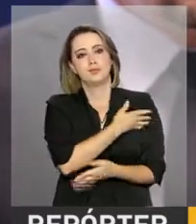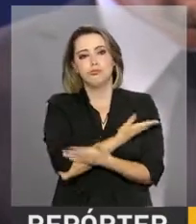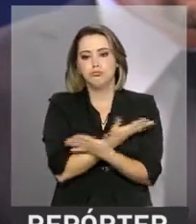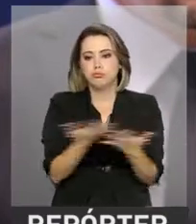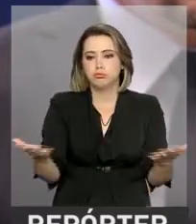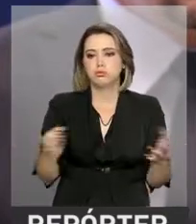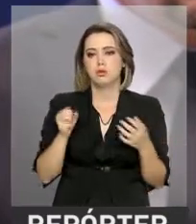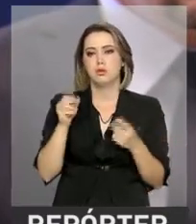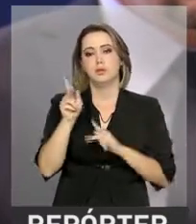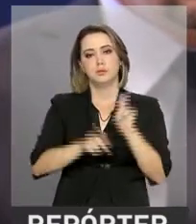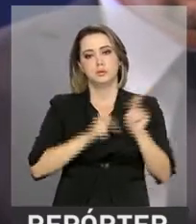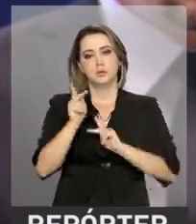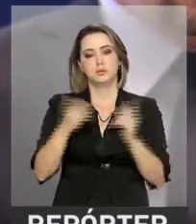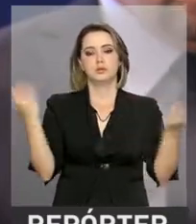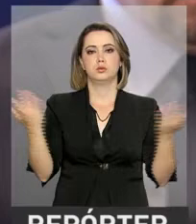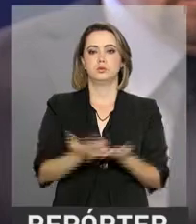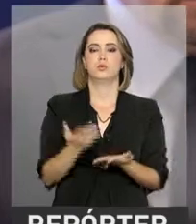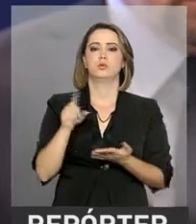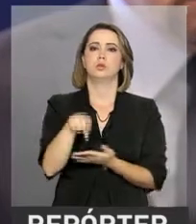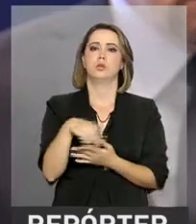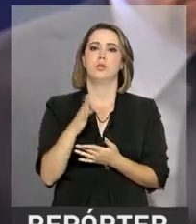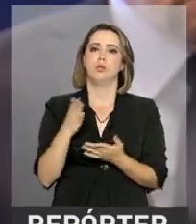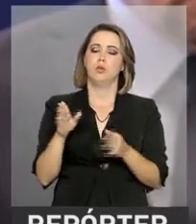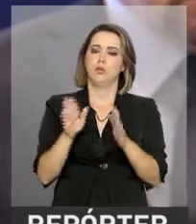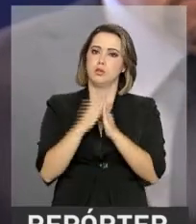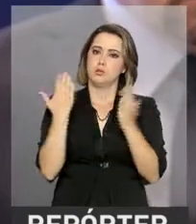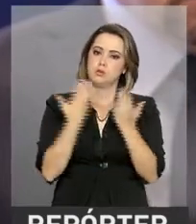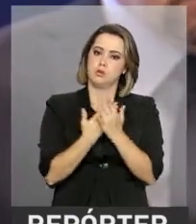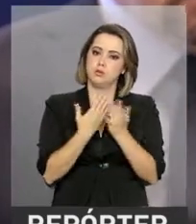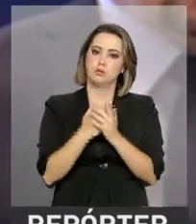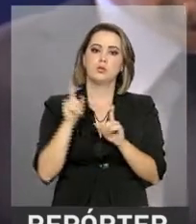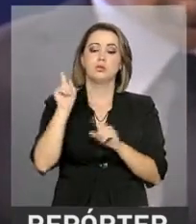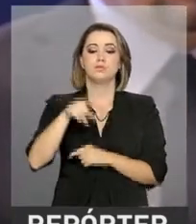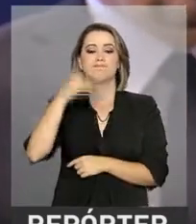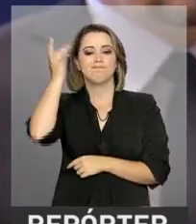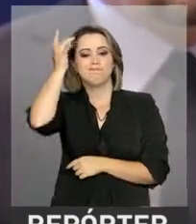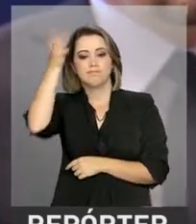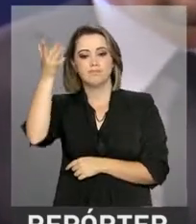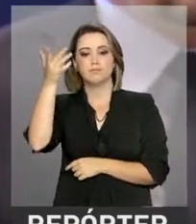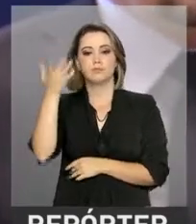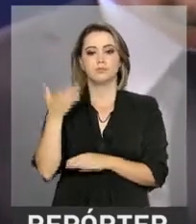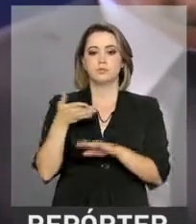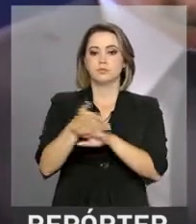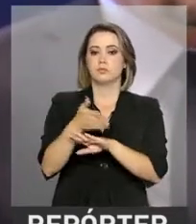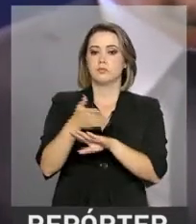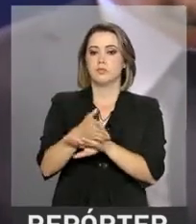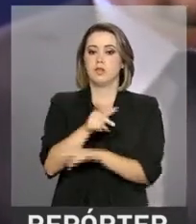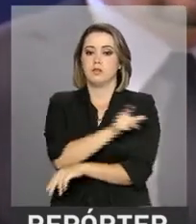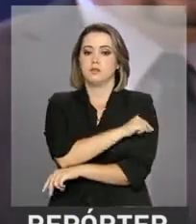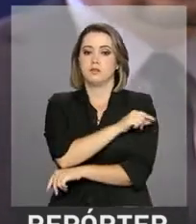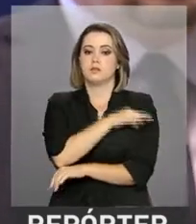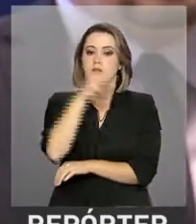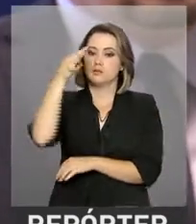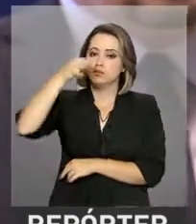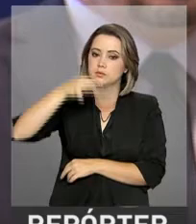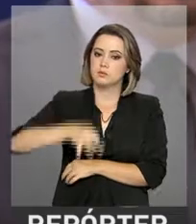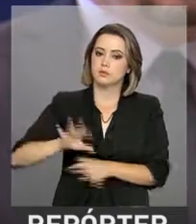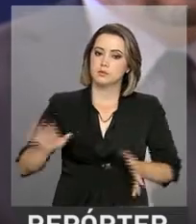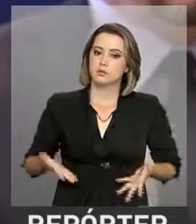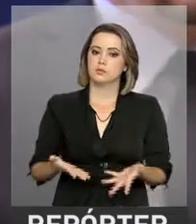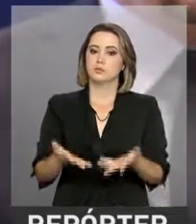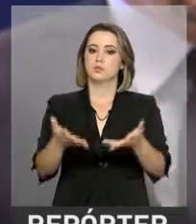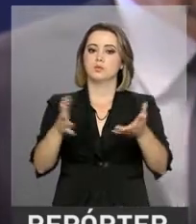e agora com o acesso à escola e isso facilitará muito a que essas vacinas de fato tomou a